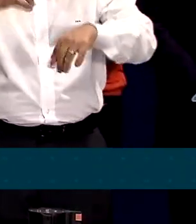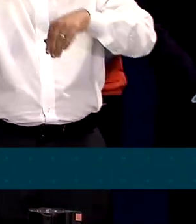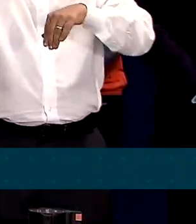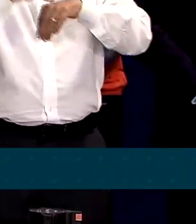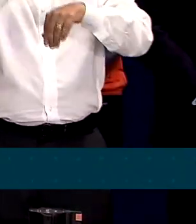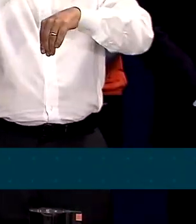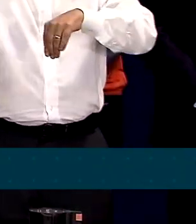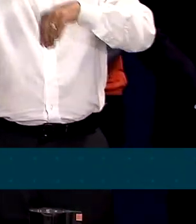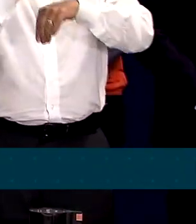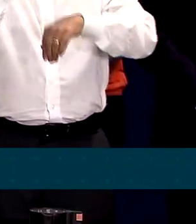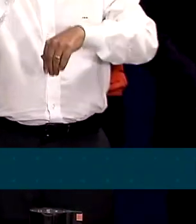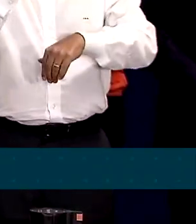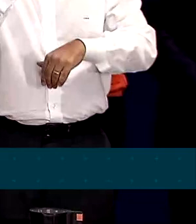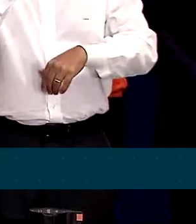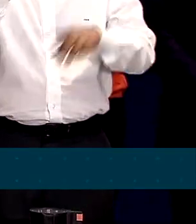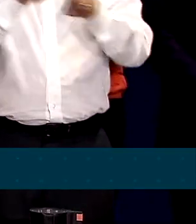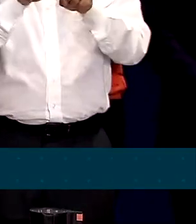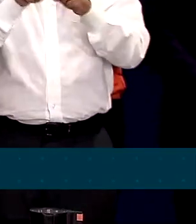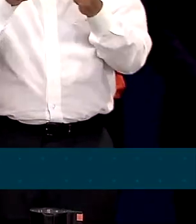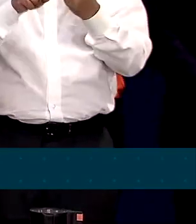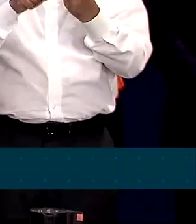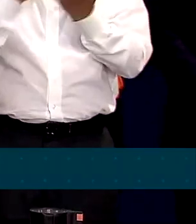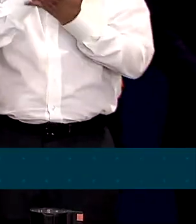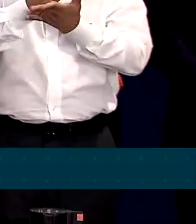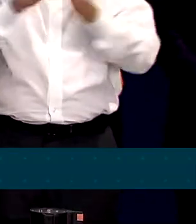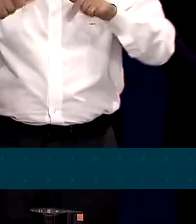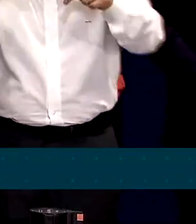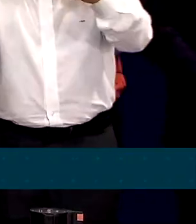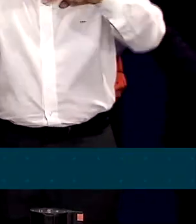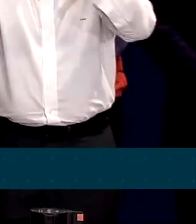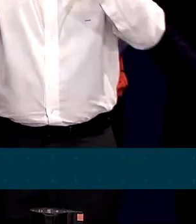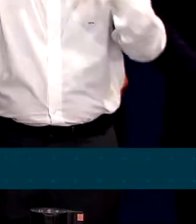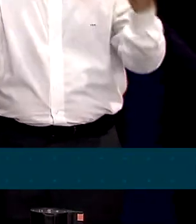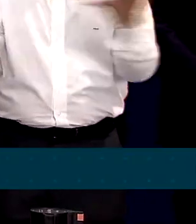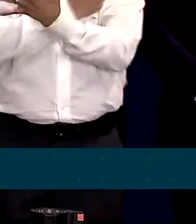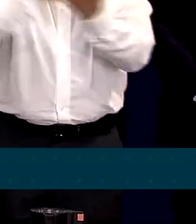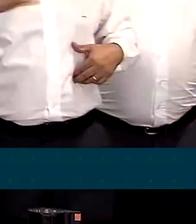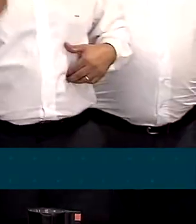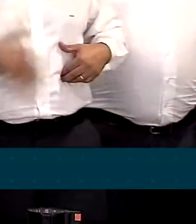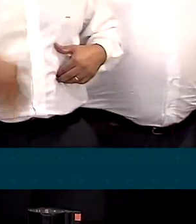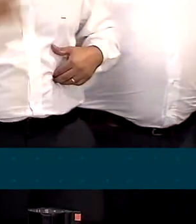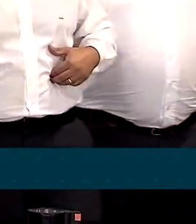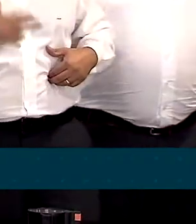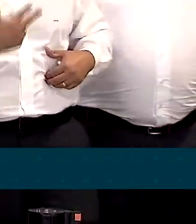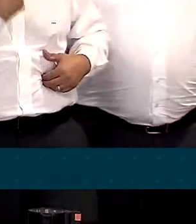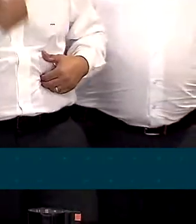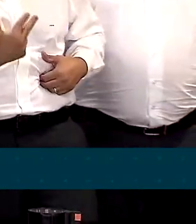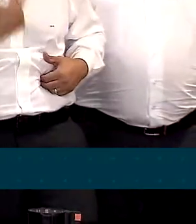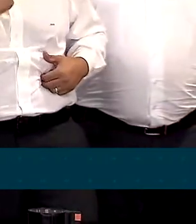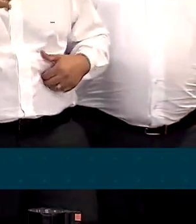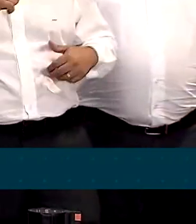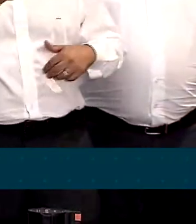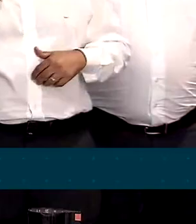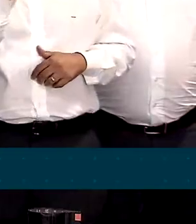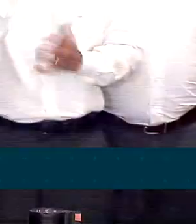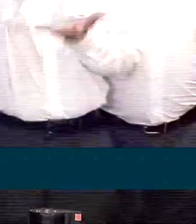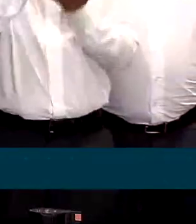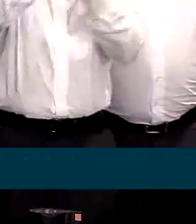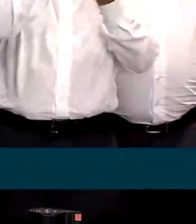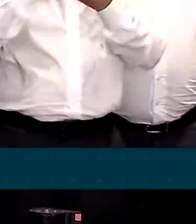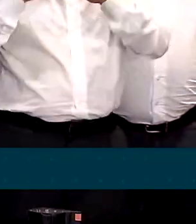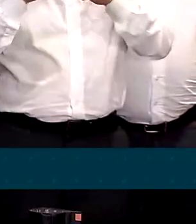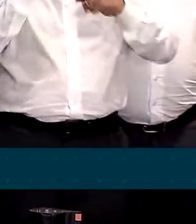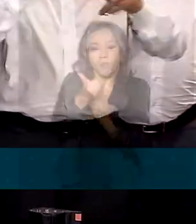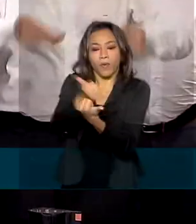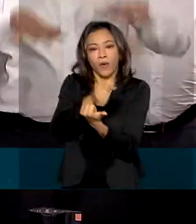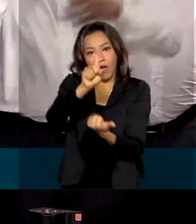e no apoio às ações com relação às consequências das inundações. Outra medida de apoio à população do Acre é